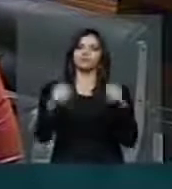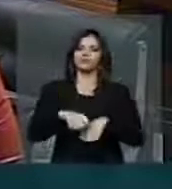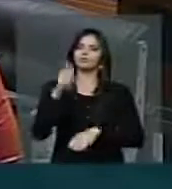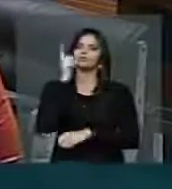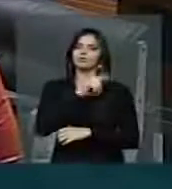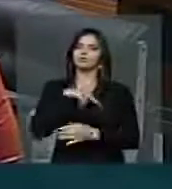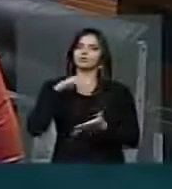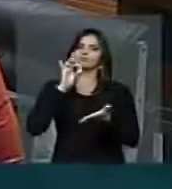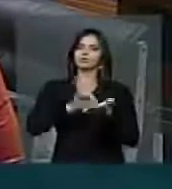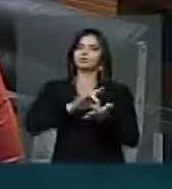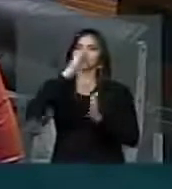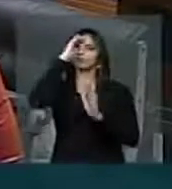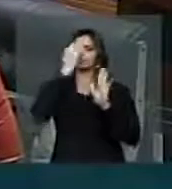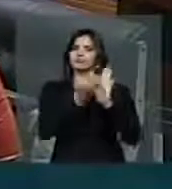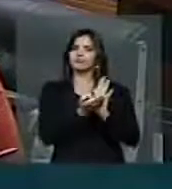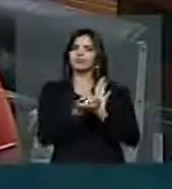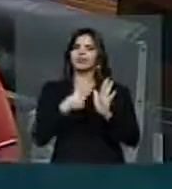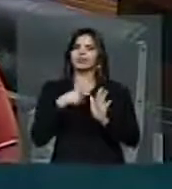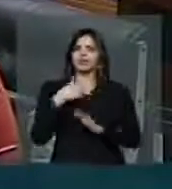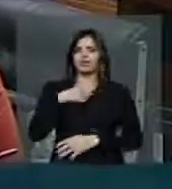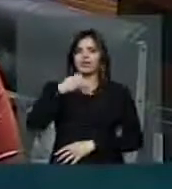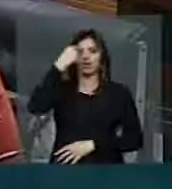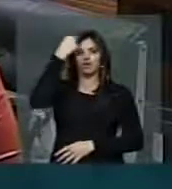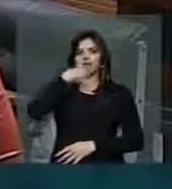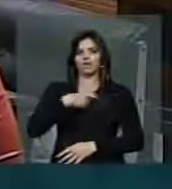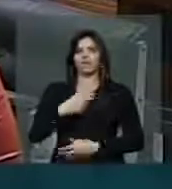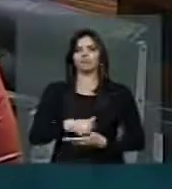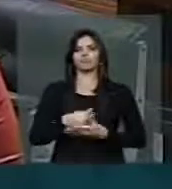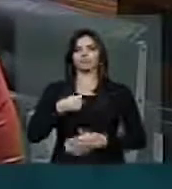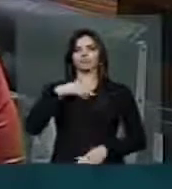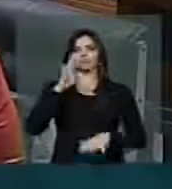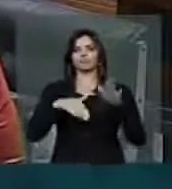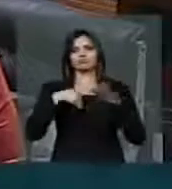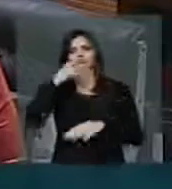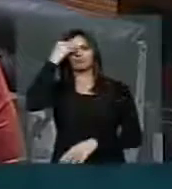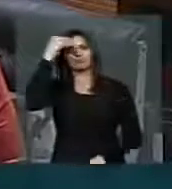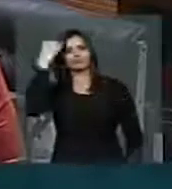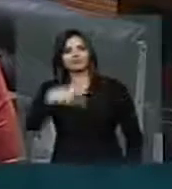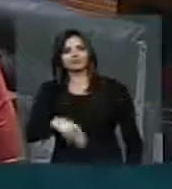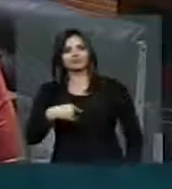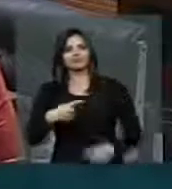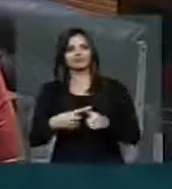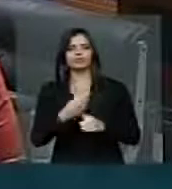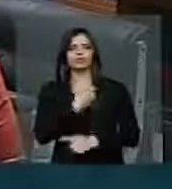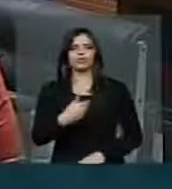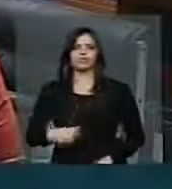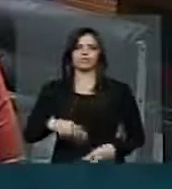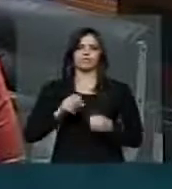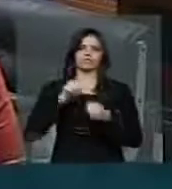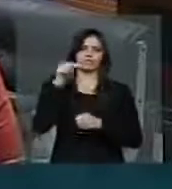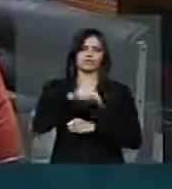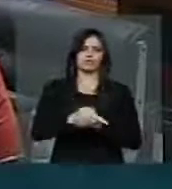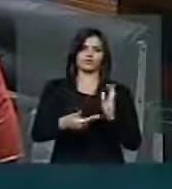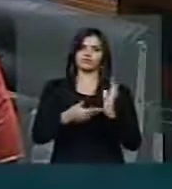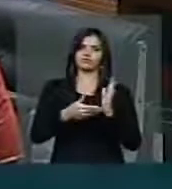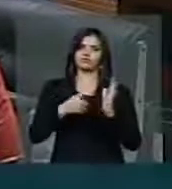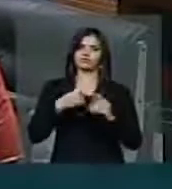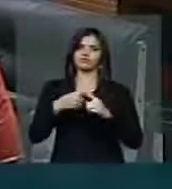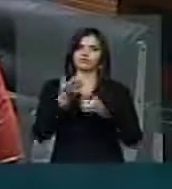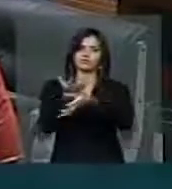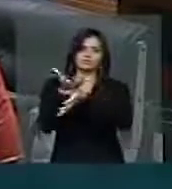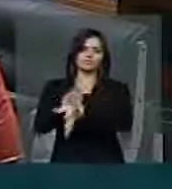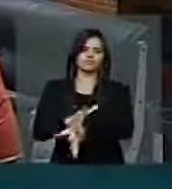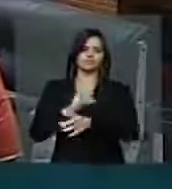realmente executar. Eu muito me frustrei com a atitude do governo na casa, em que